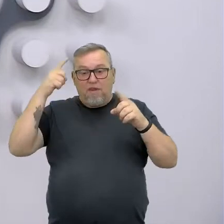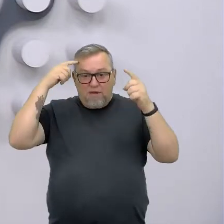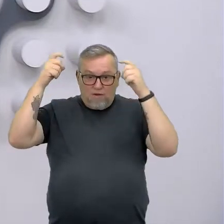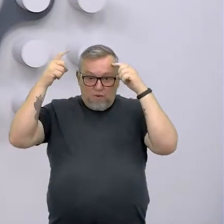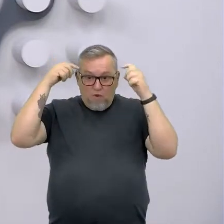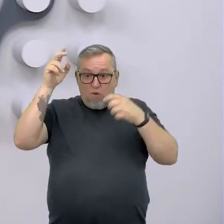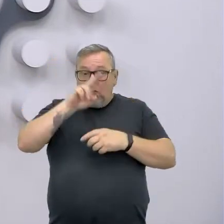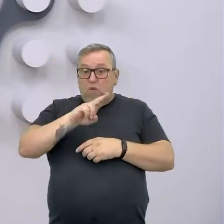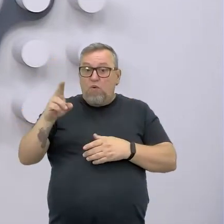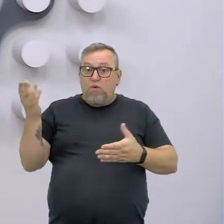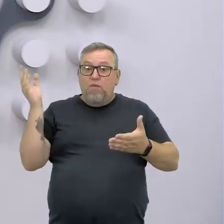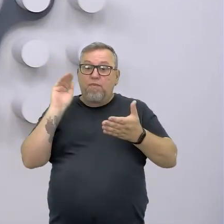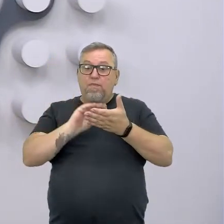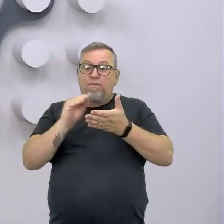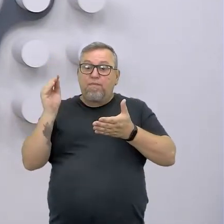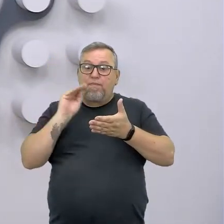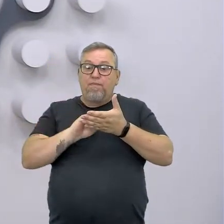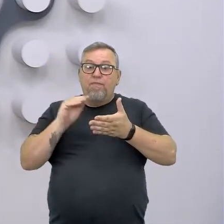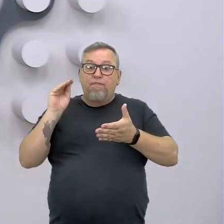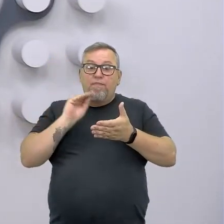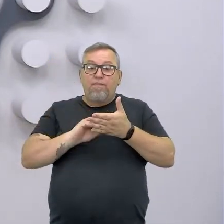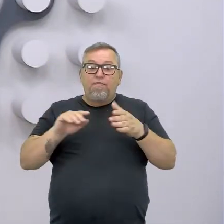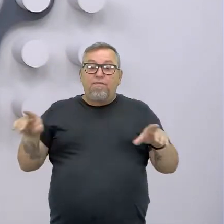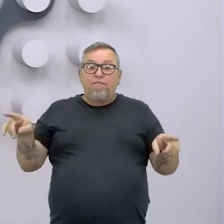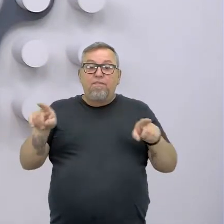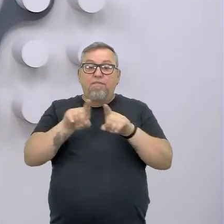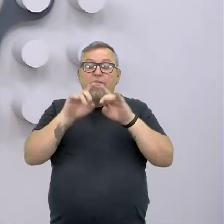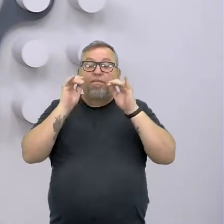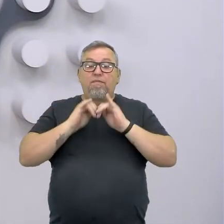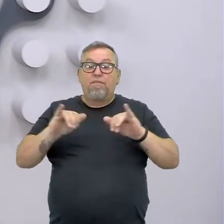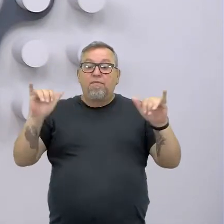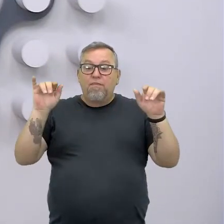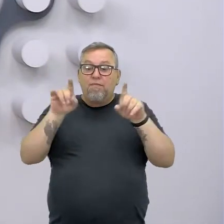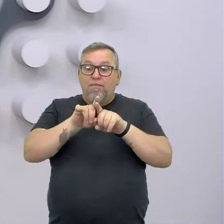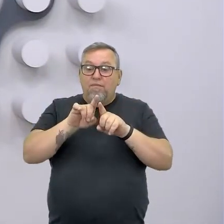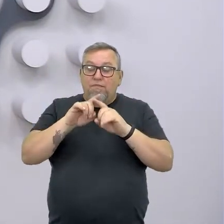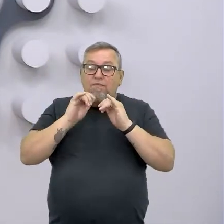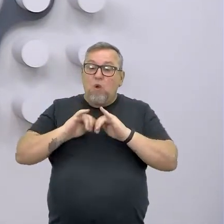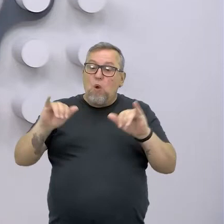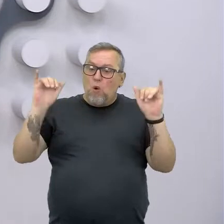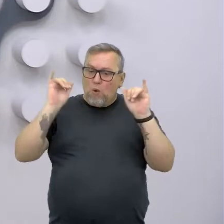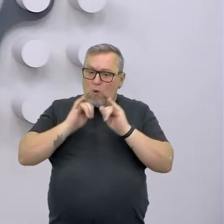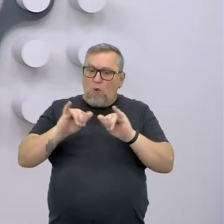de alguém para colocar numa notícia, numa suposta